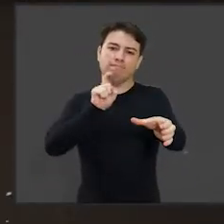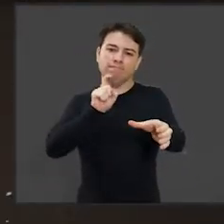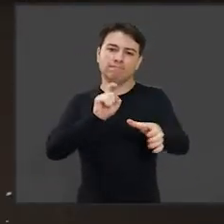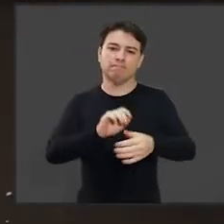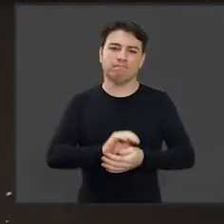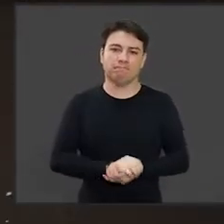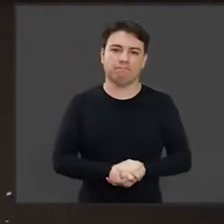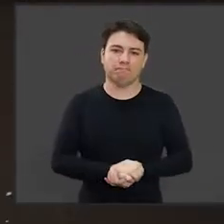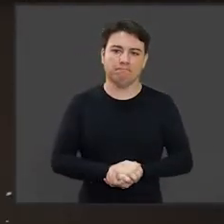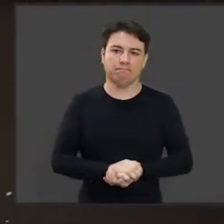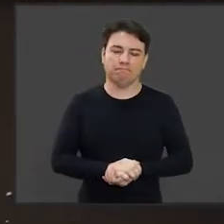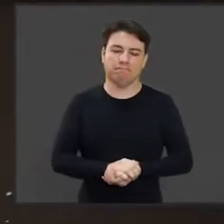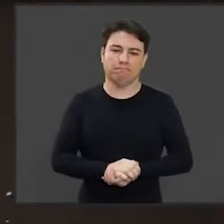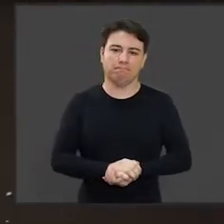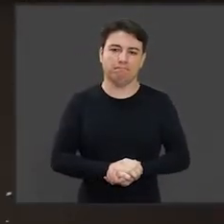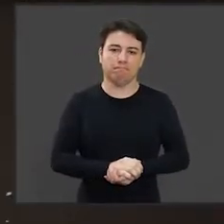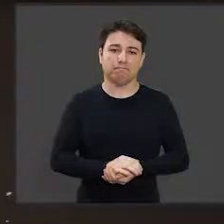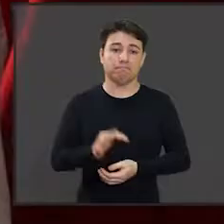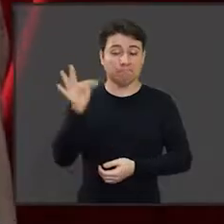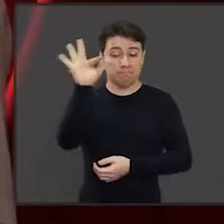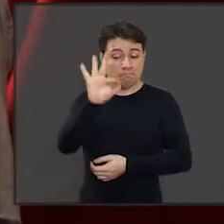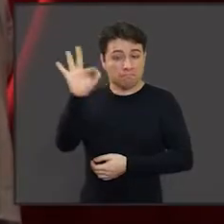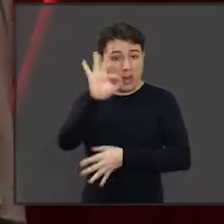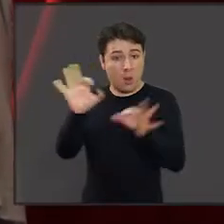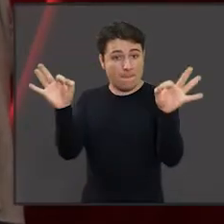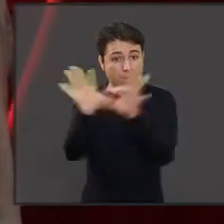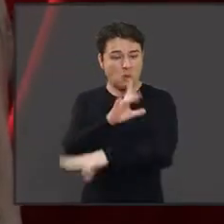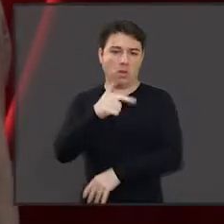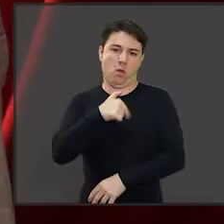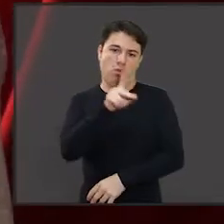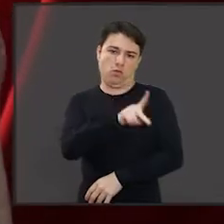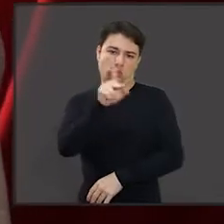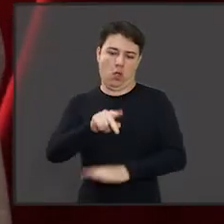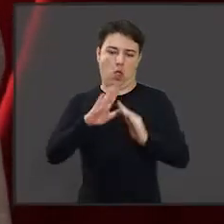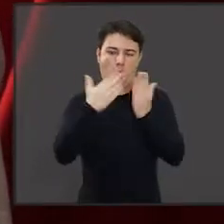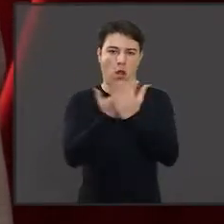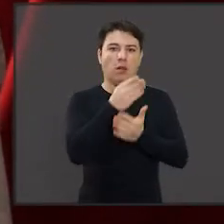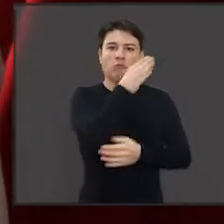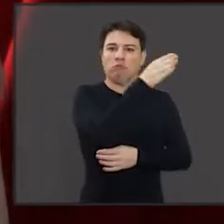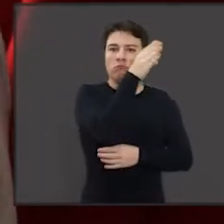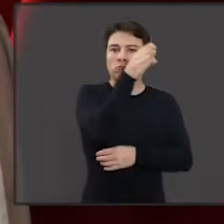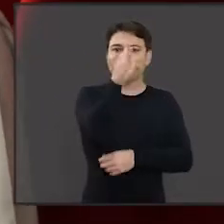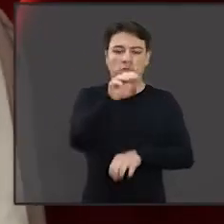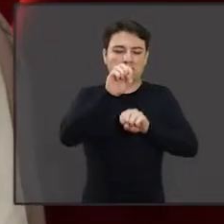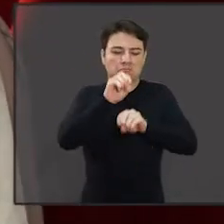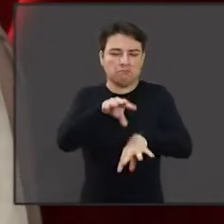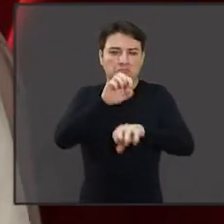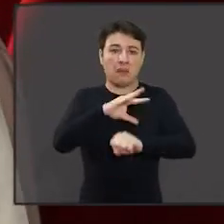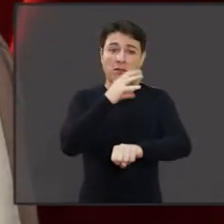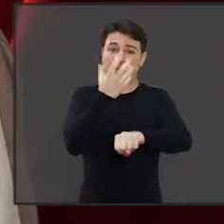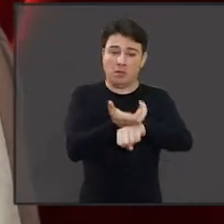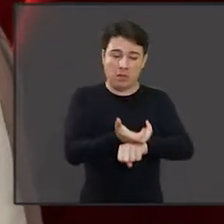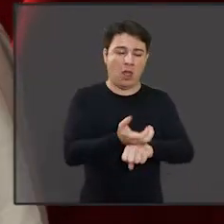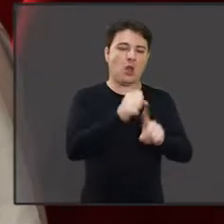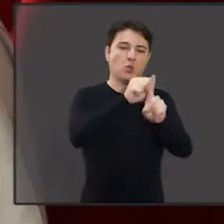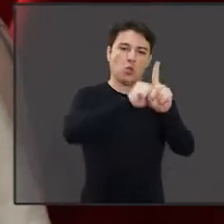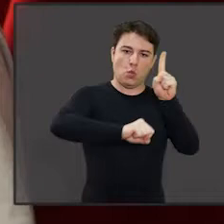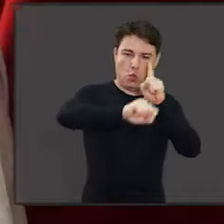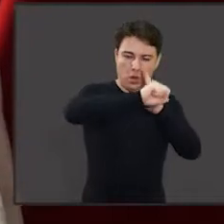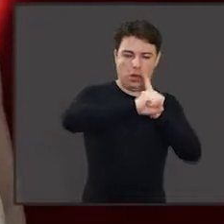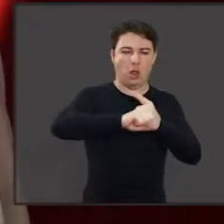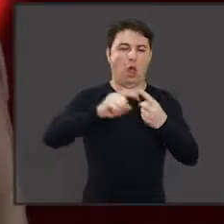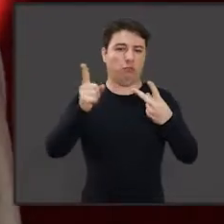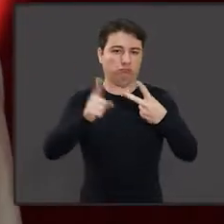afastado, por um bom momento. Depois que eu terminei a faculdade, aí eu comecei a